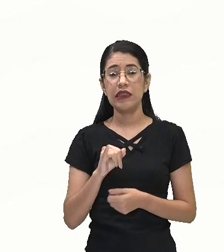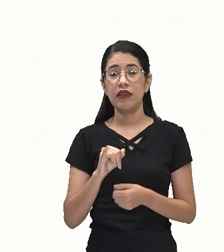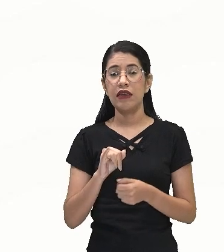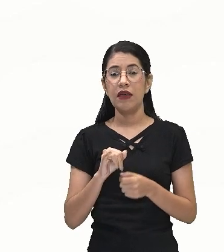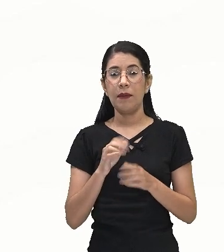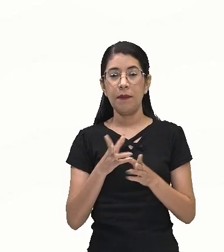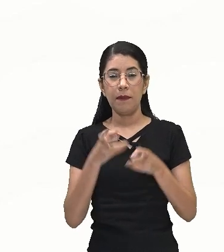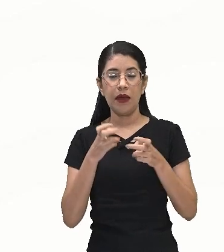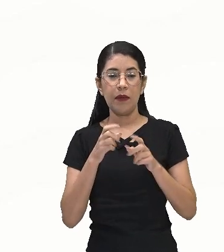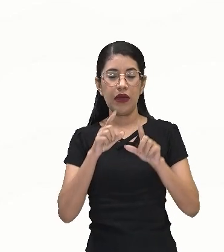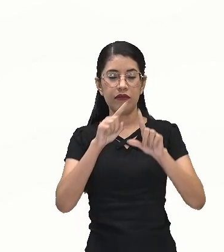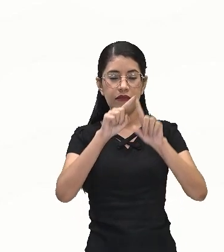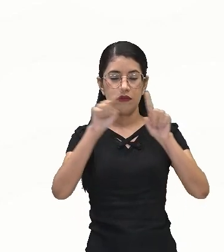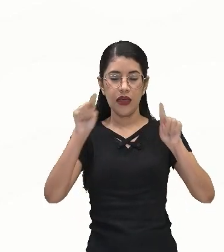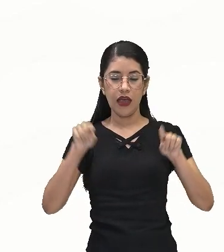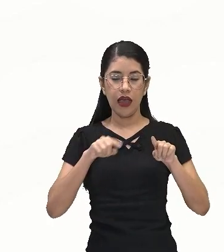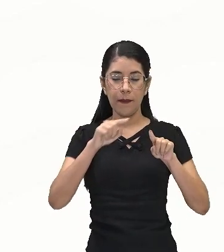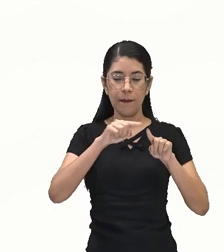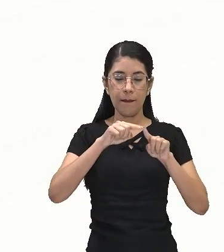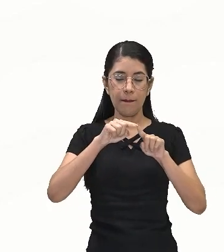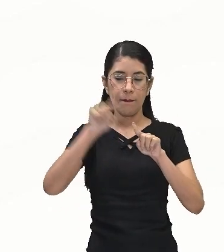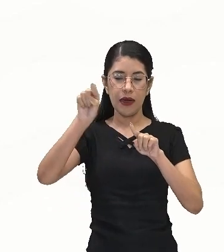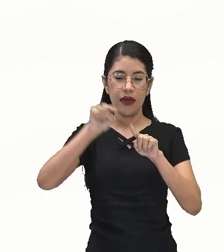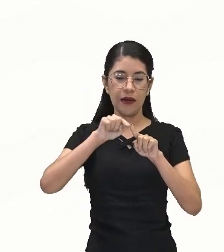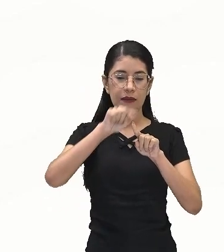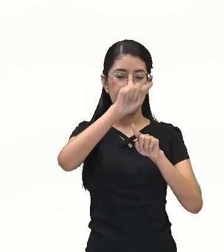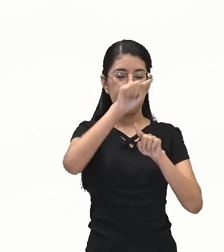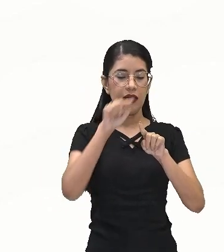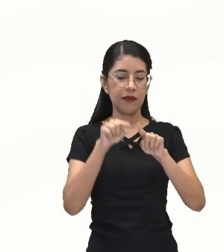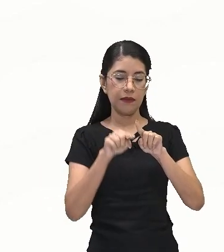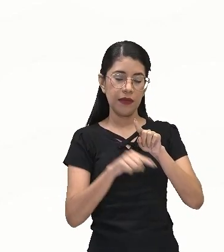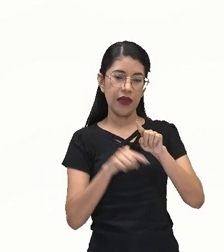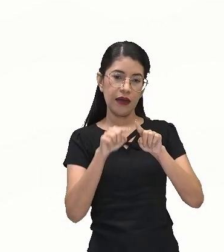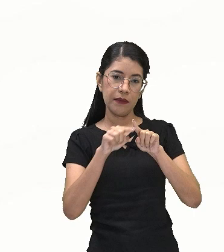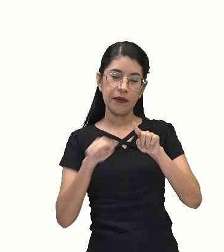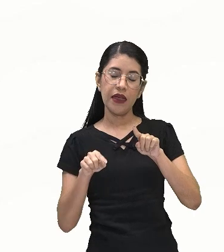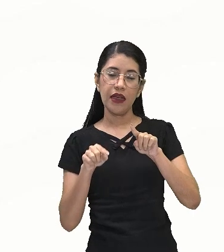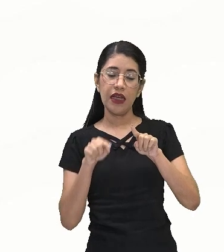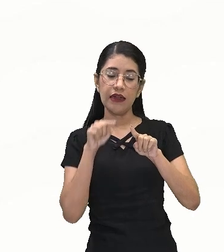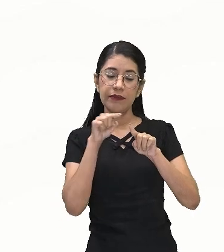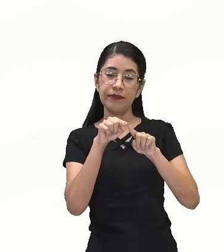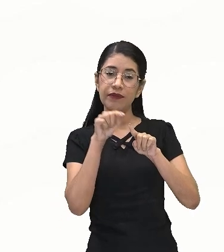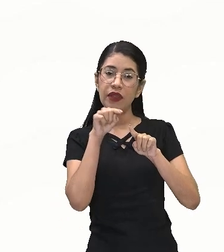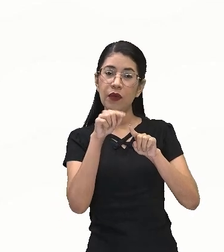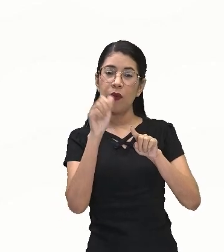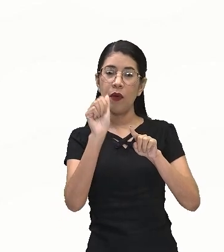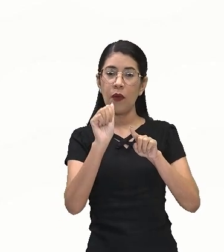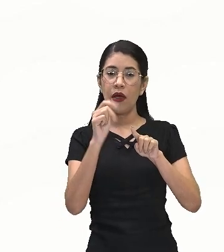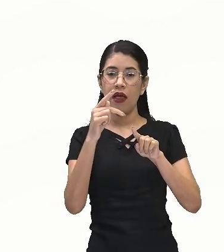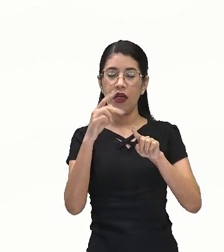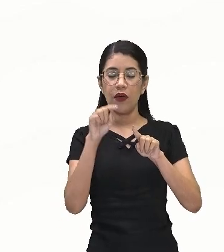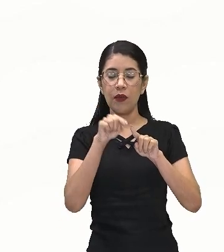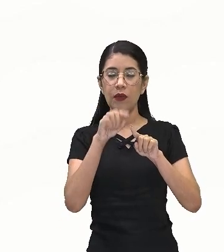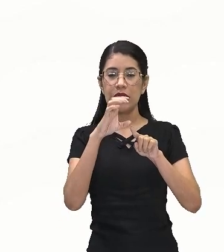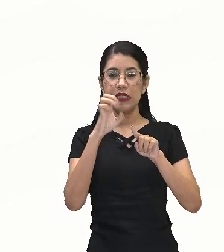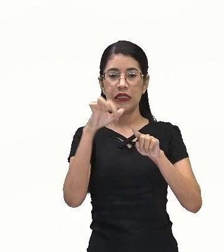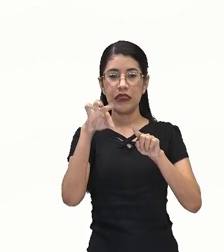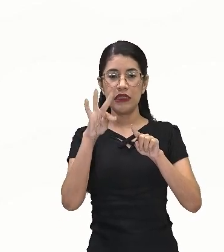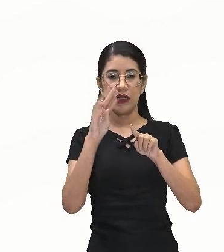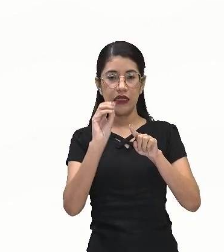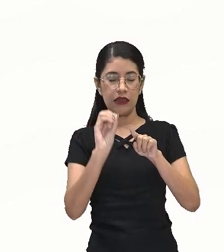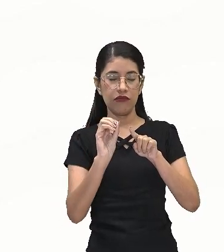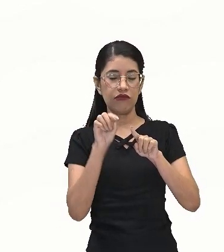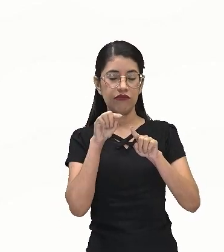todas as suas diagonais, ali onde há a interseção delas, ela vai ser o centro,